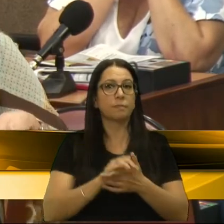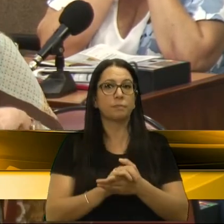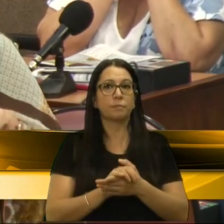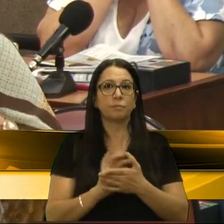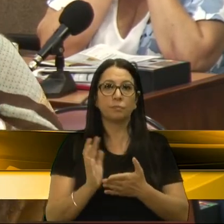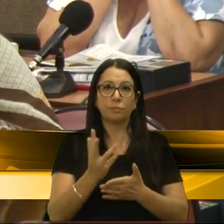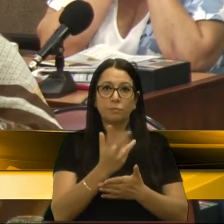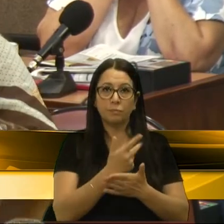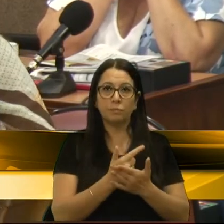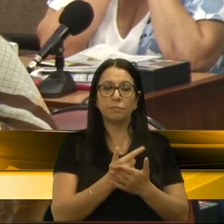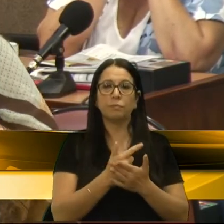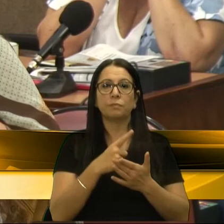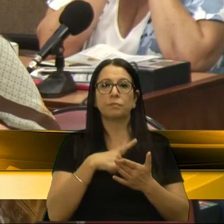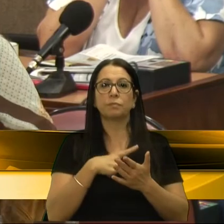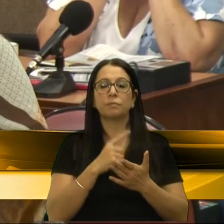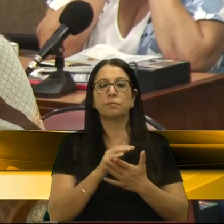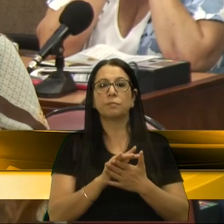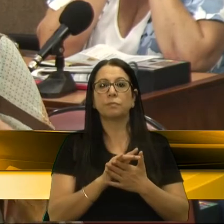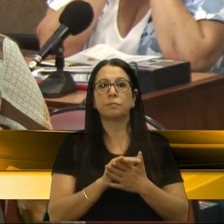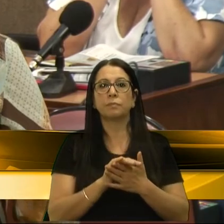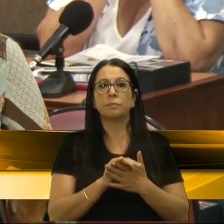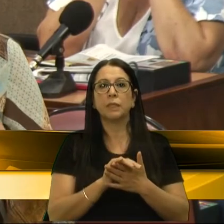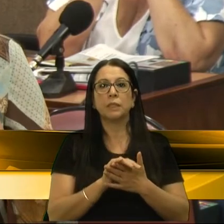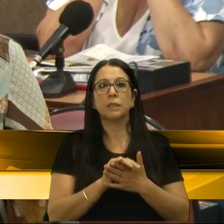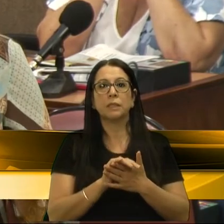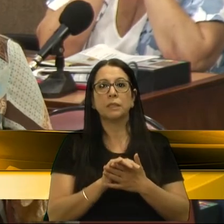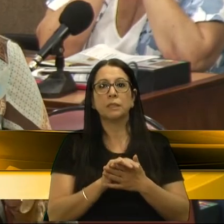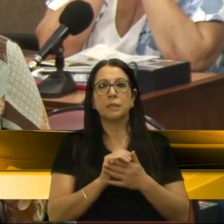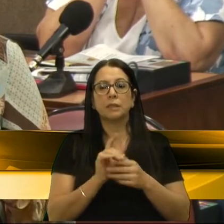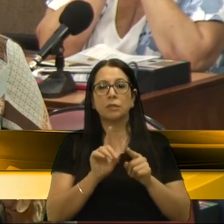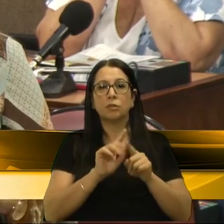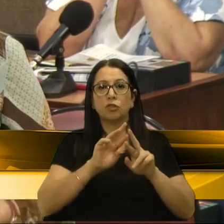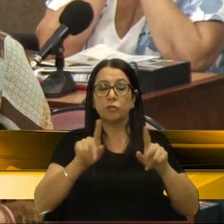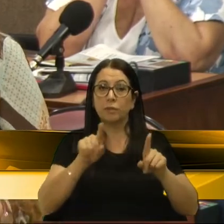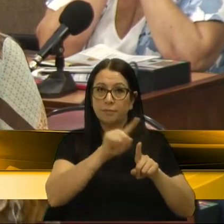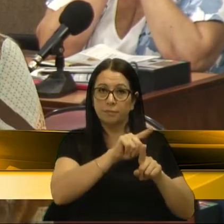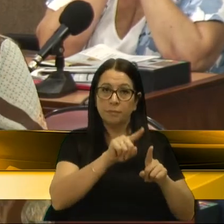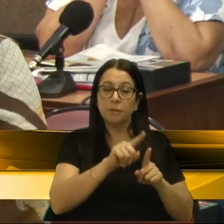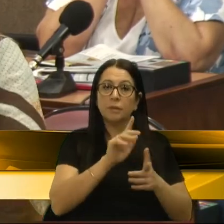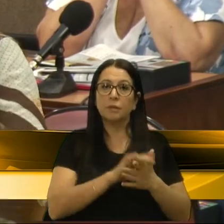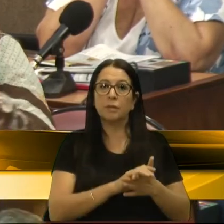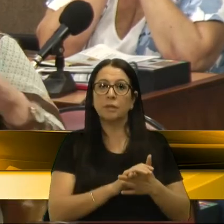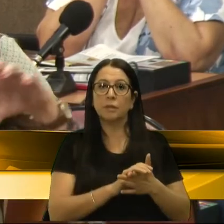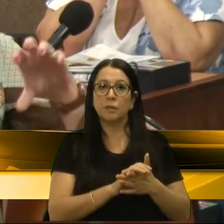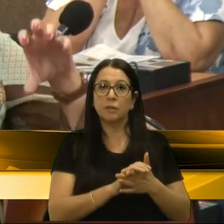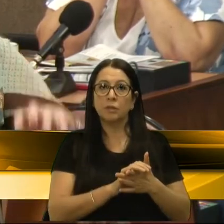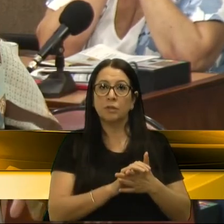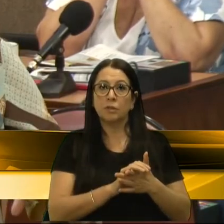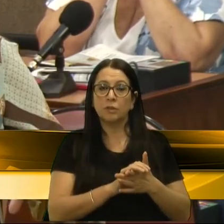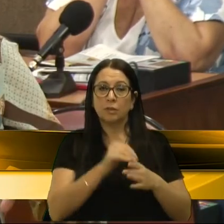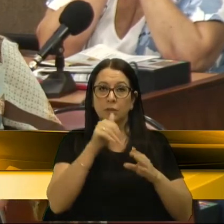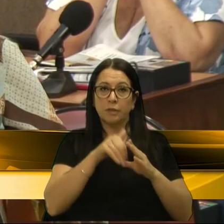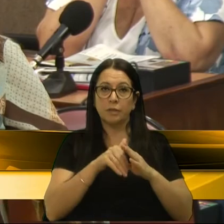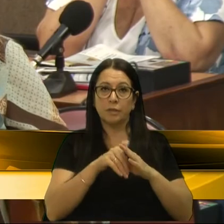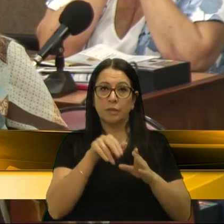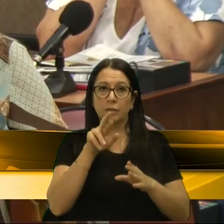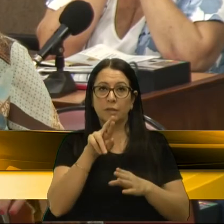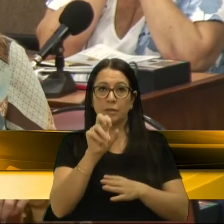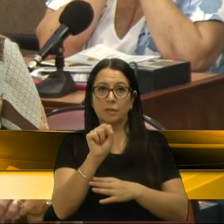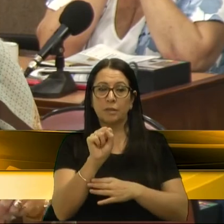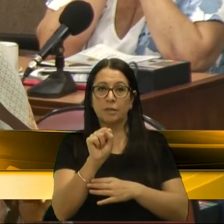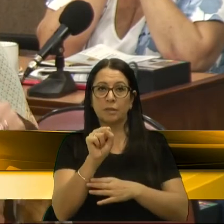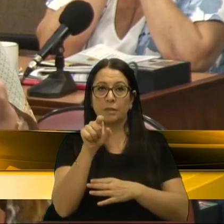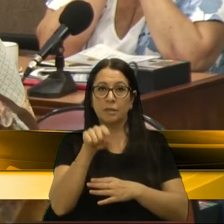todo ocorre de forma totalmente transversal. dentro do RS